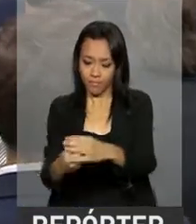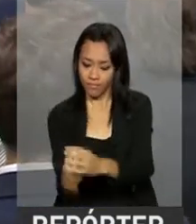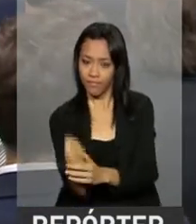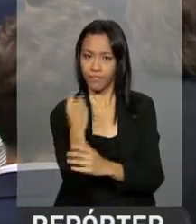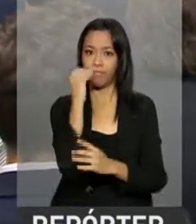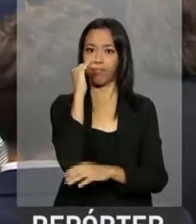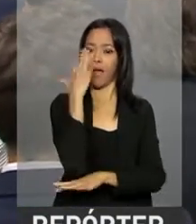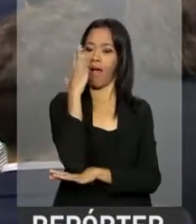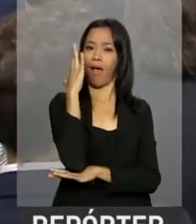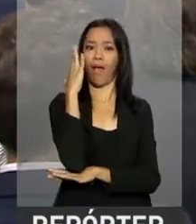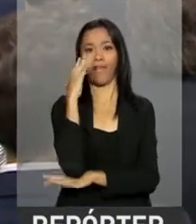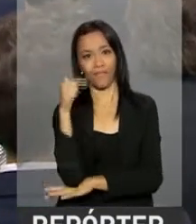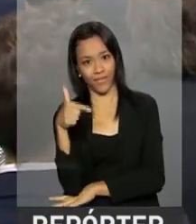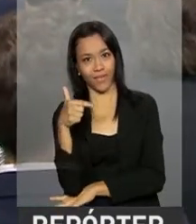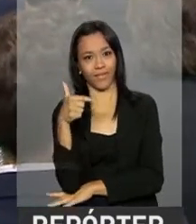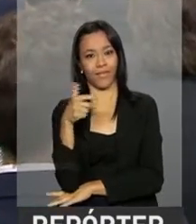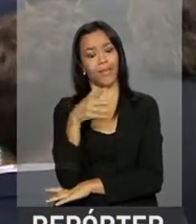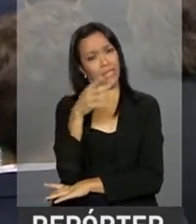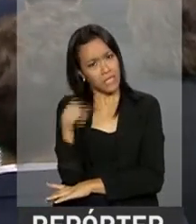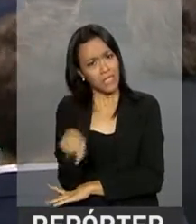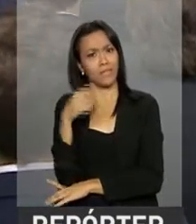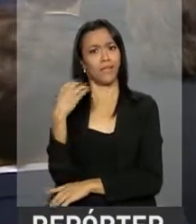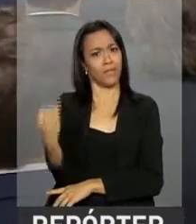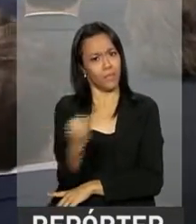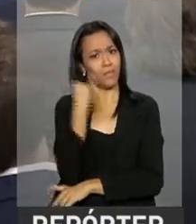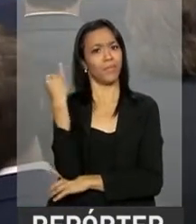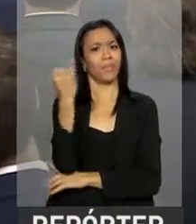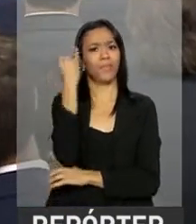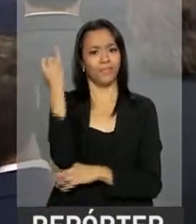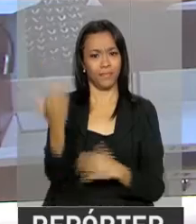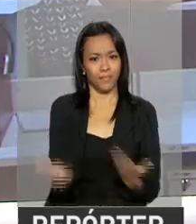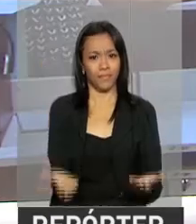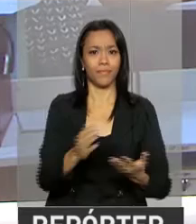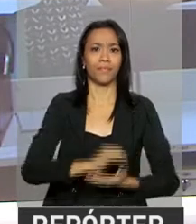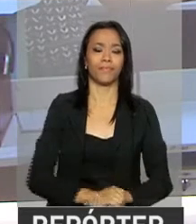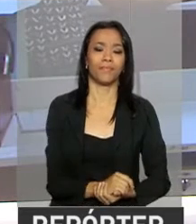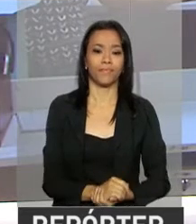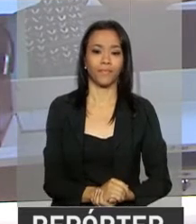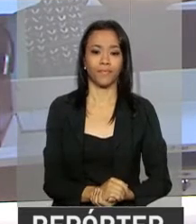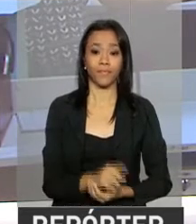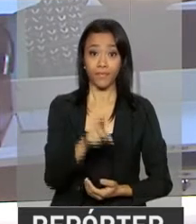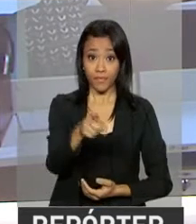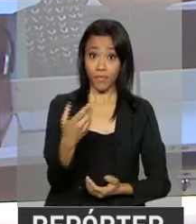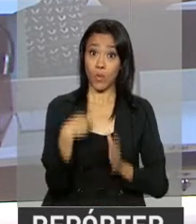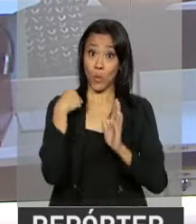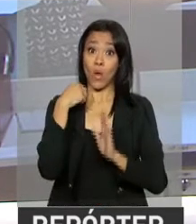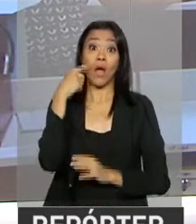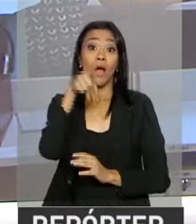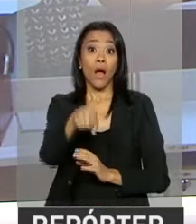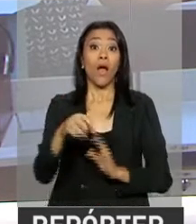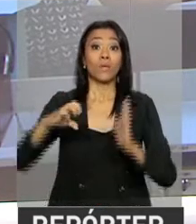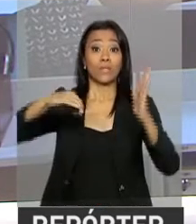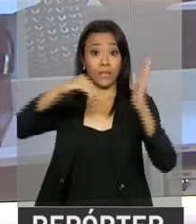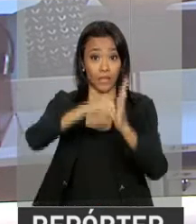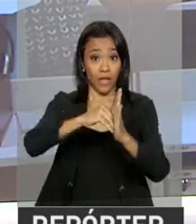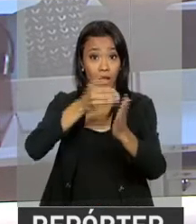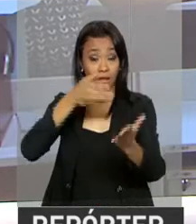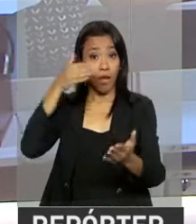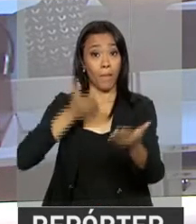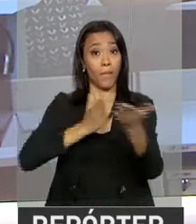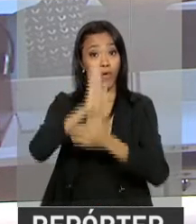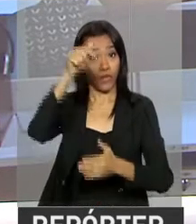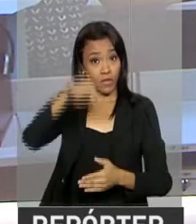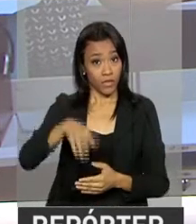gesto útil para a nacionalidade. O Senado aprovou na madrugada desta quarta-feira